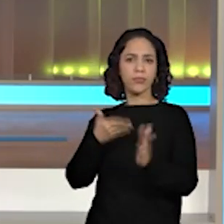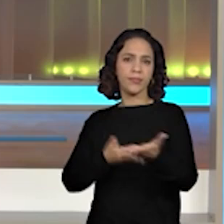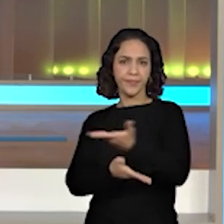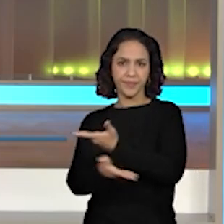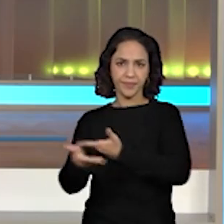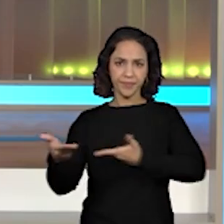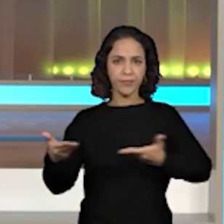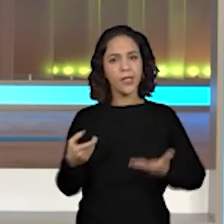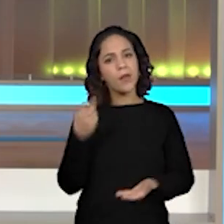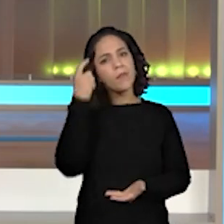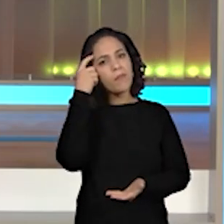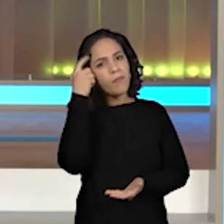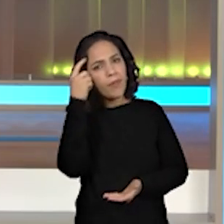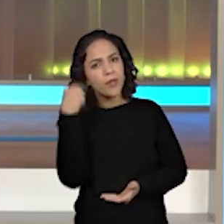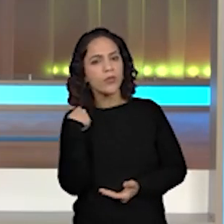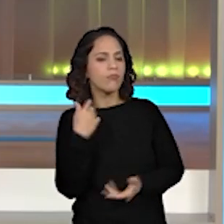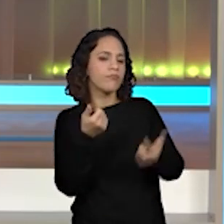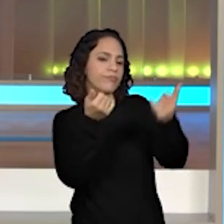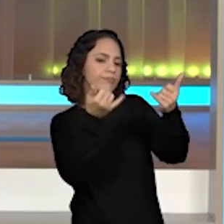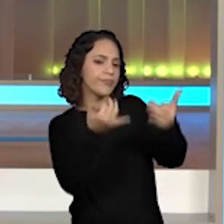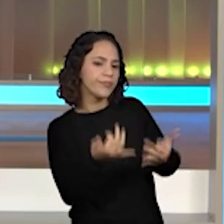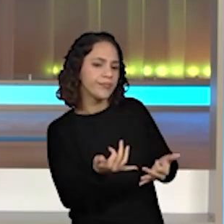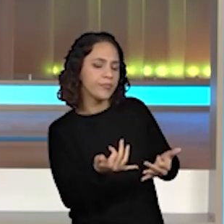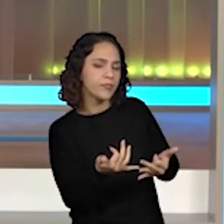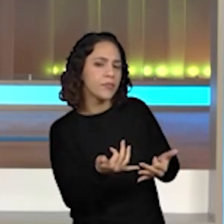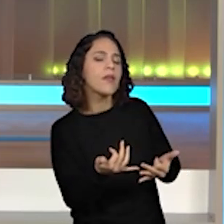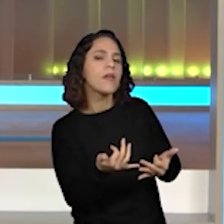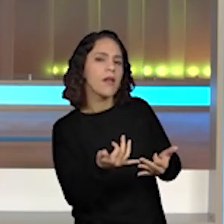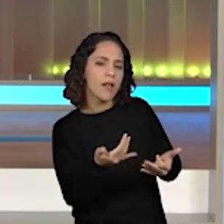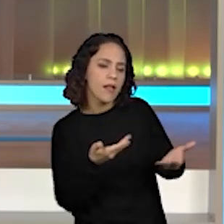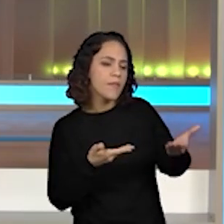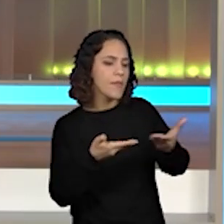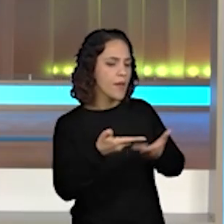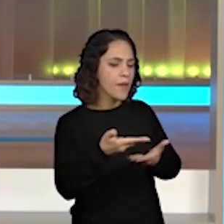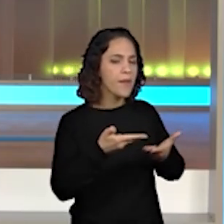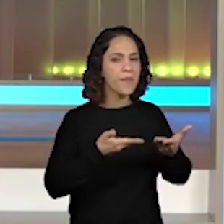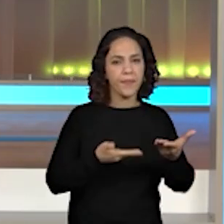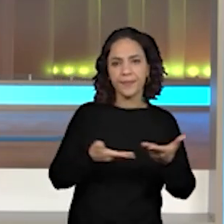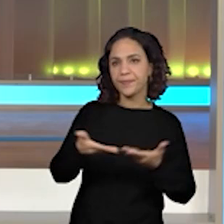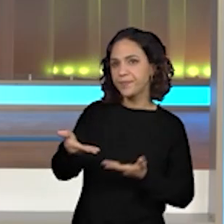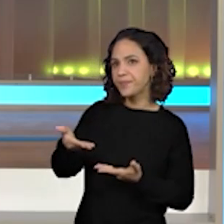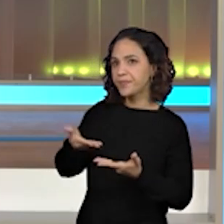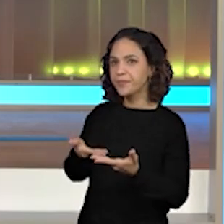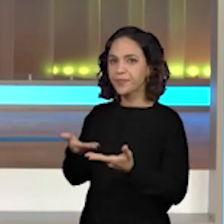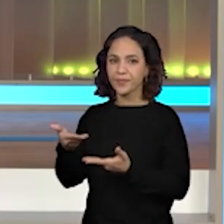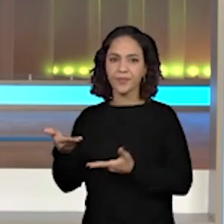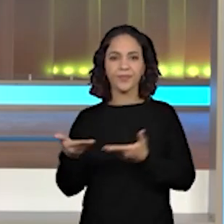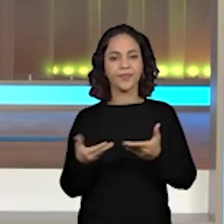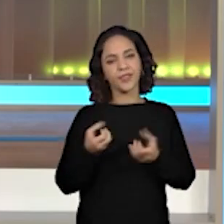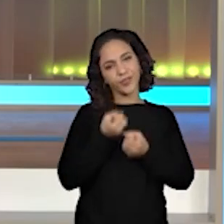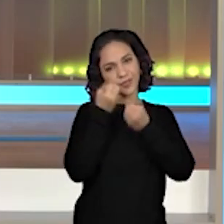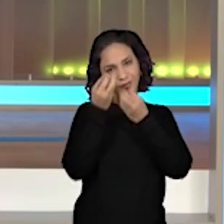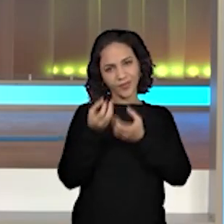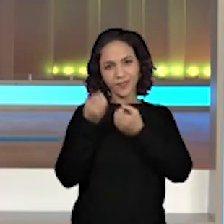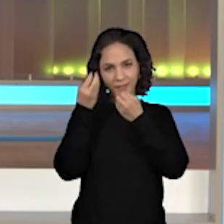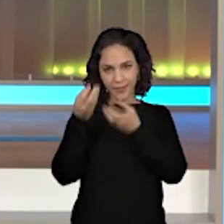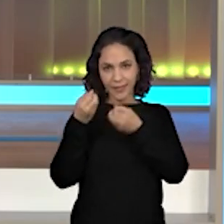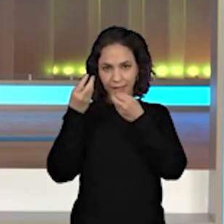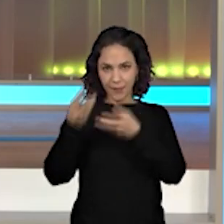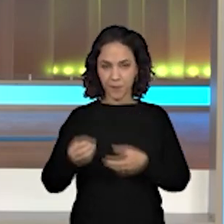estão pensando no que estão falando, está havendo um diálogo. Estão trocando